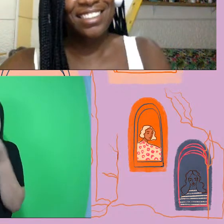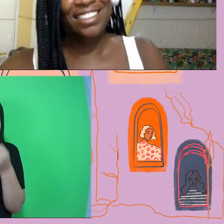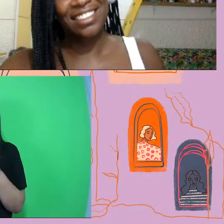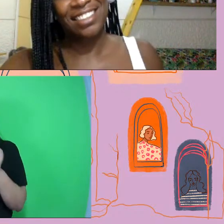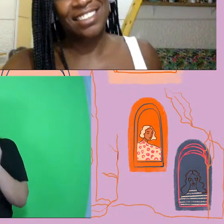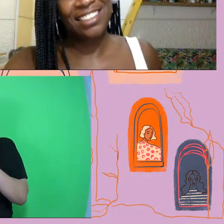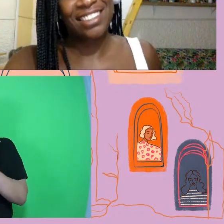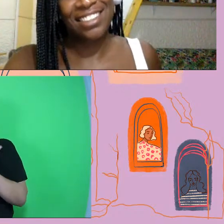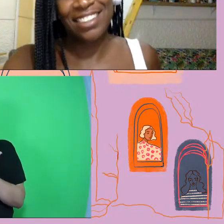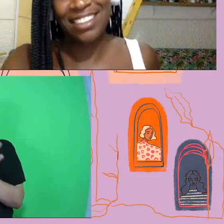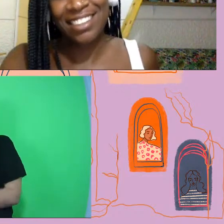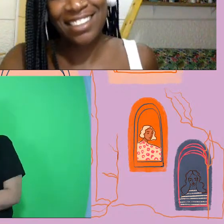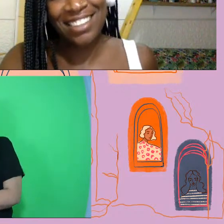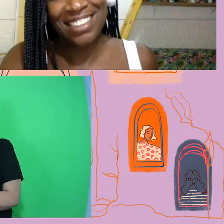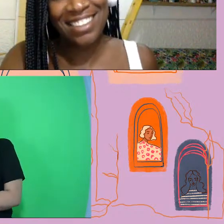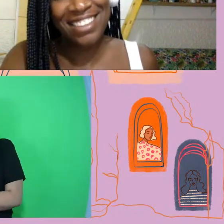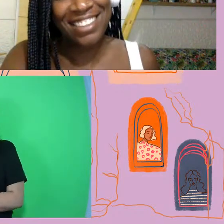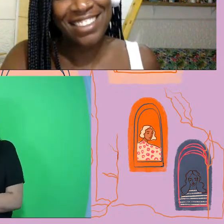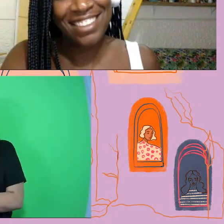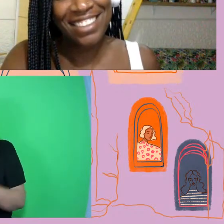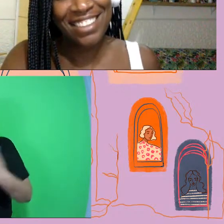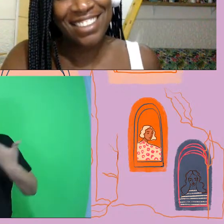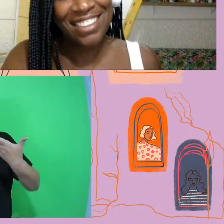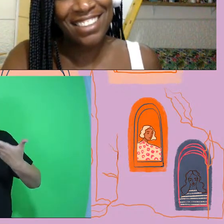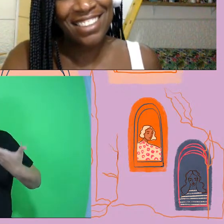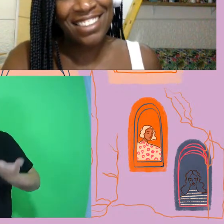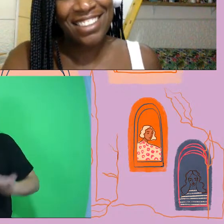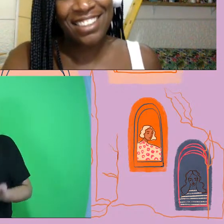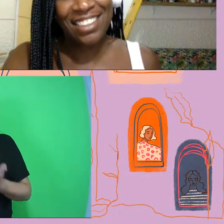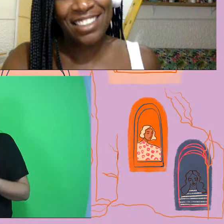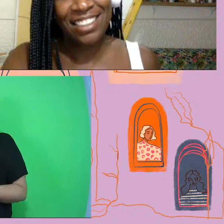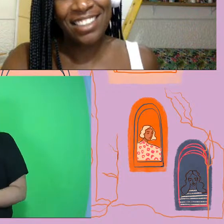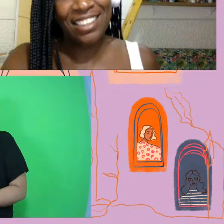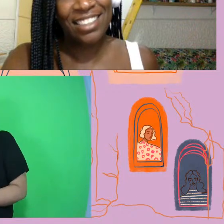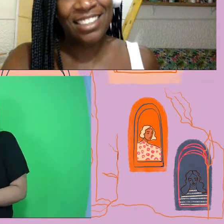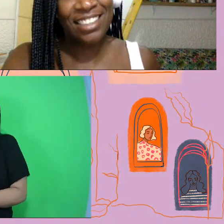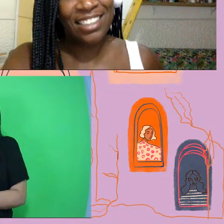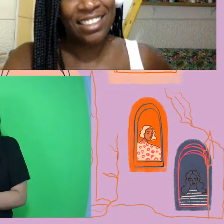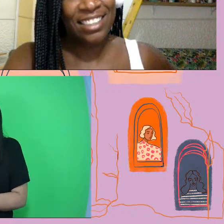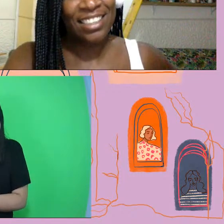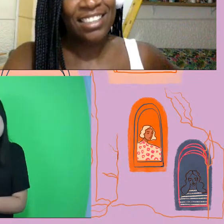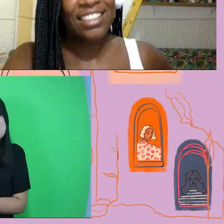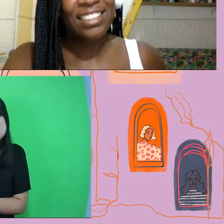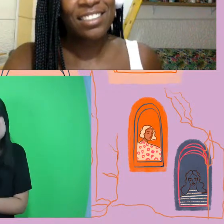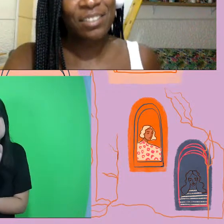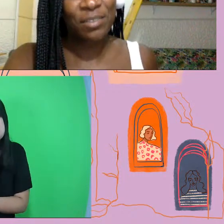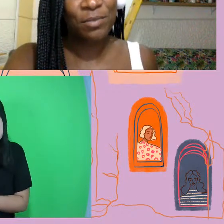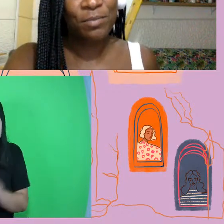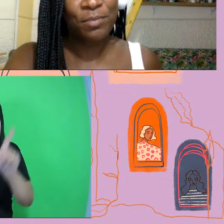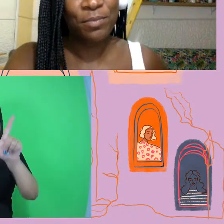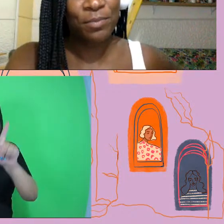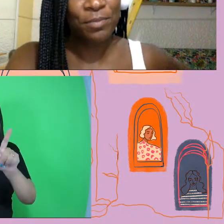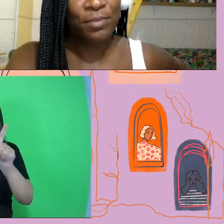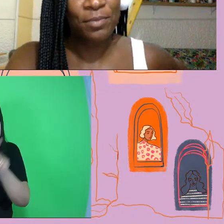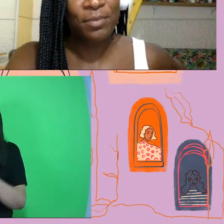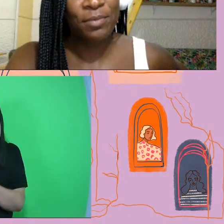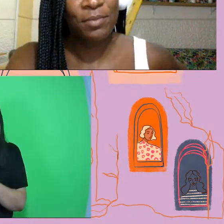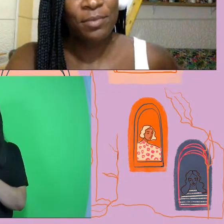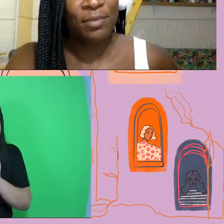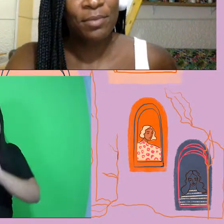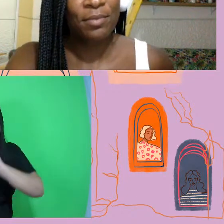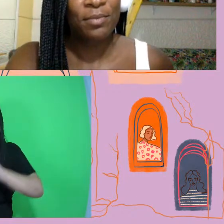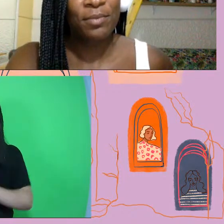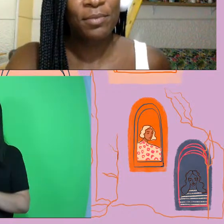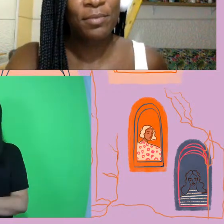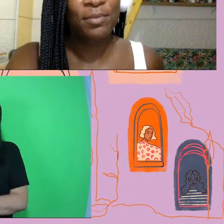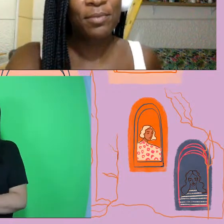samba e cerveja. Hoje, Jaciana vem representando a Pretas Cervejeiras, que é uma plataforma de conhecimento cervejeiro que